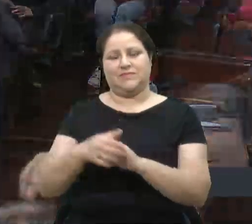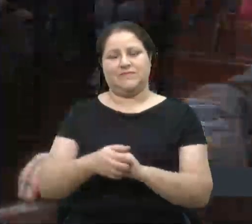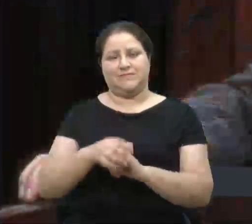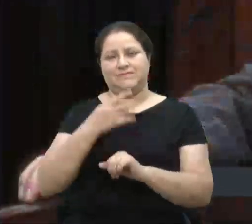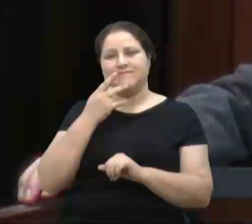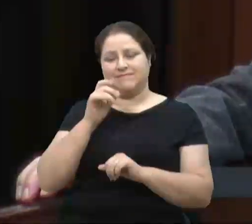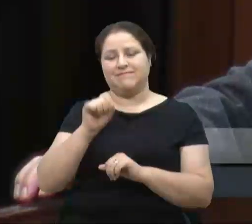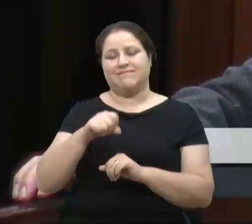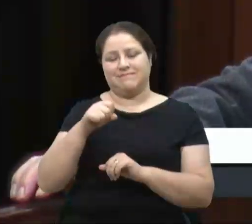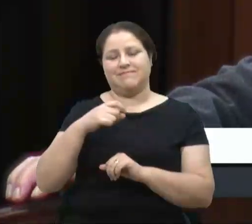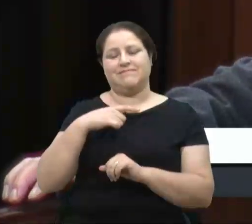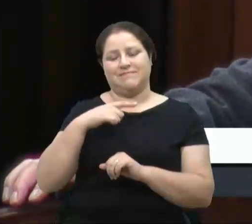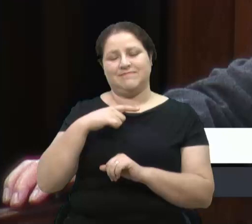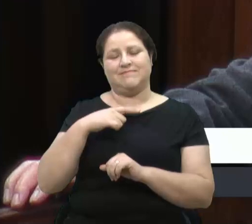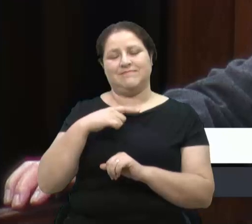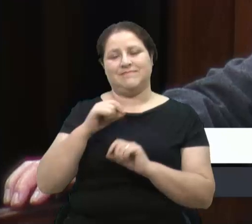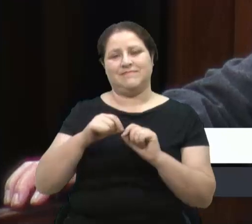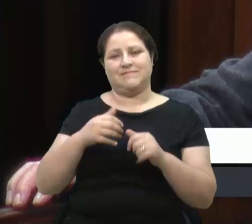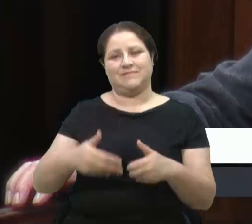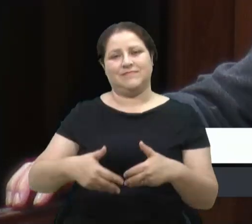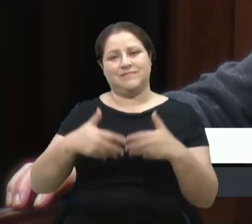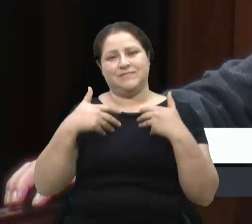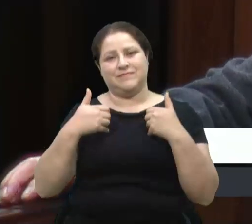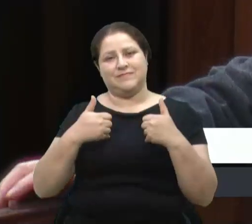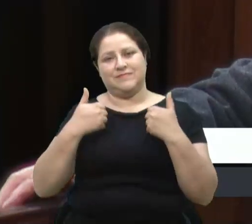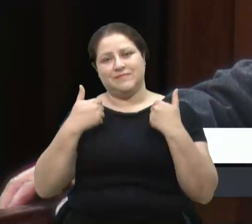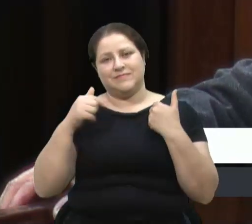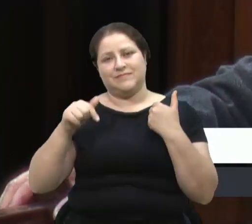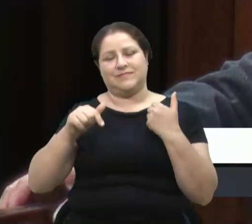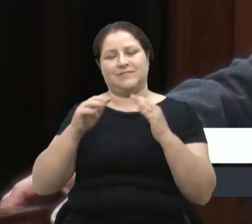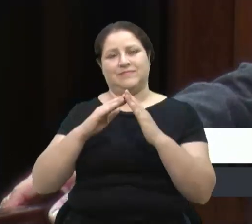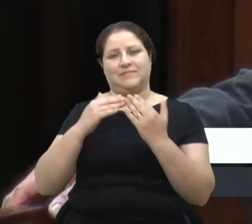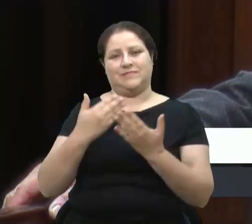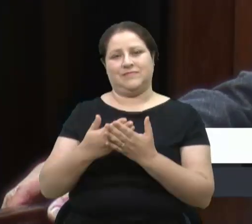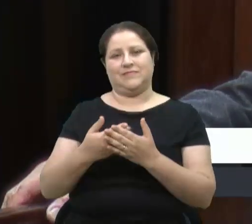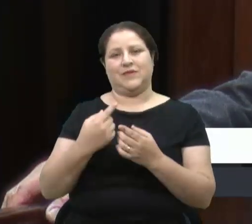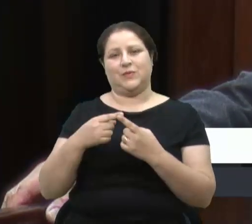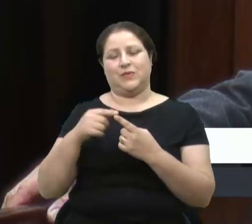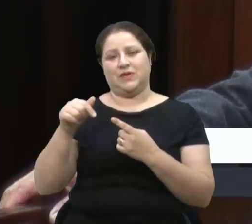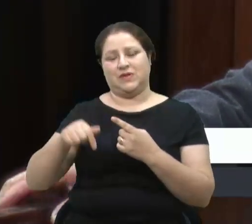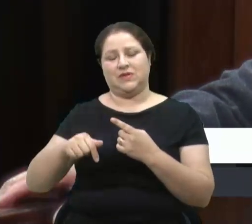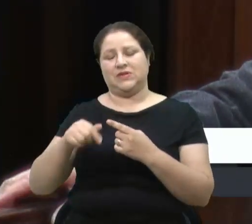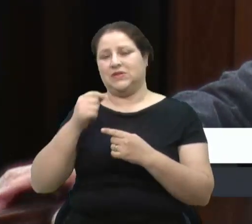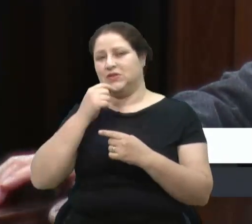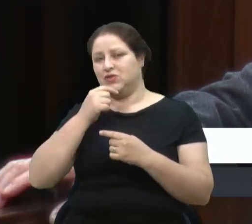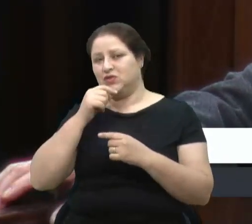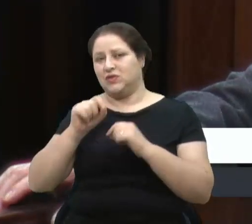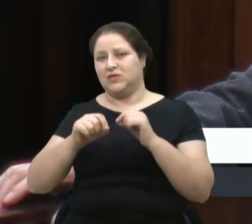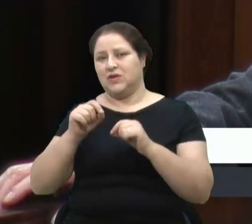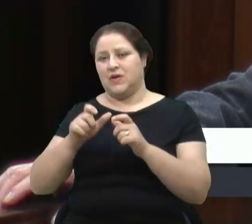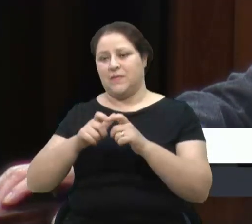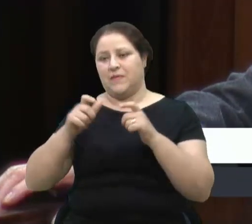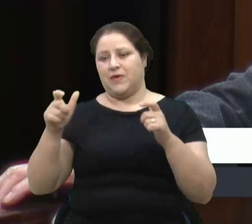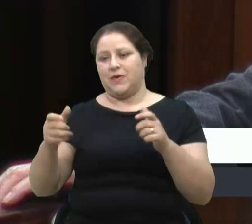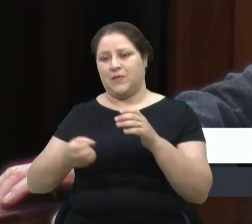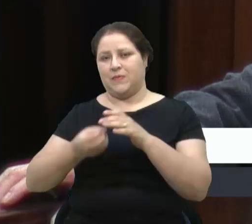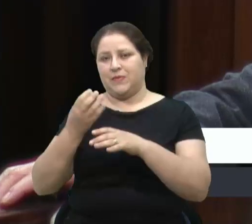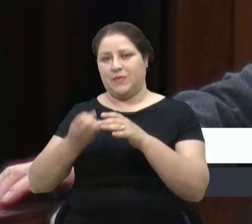orgulho sim dalemoli que nós temos dessa escola porque Caxias não se fez o maior produtor de